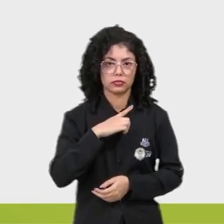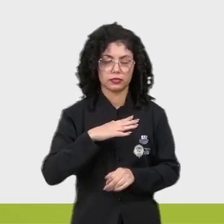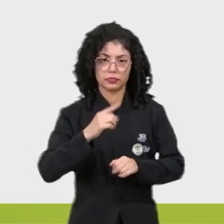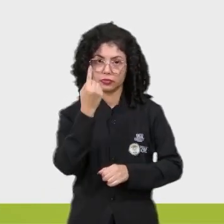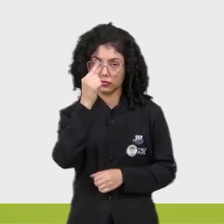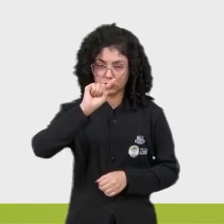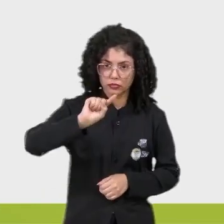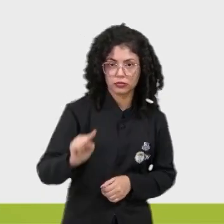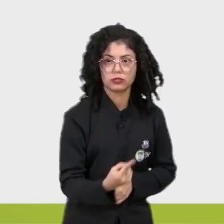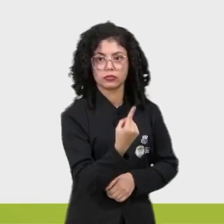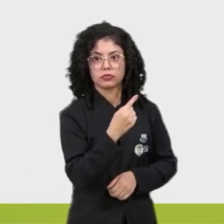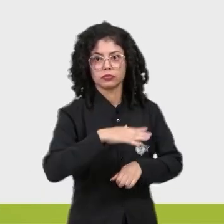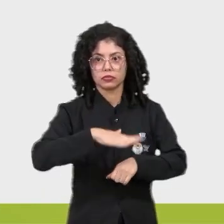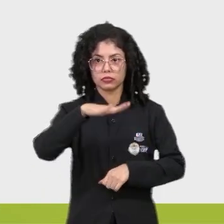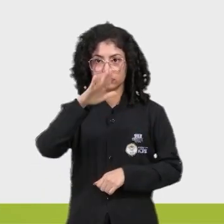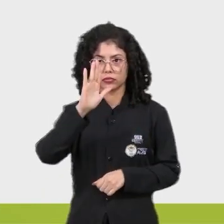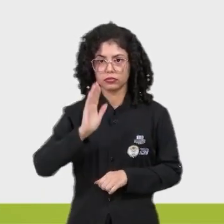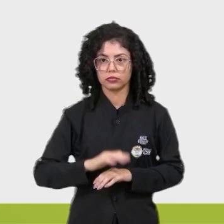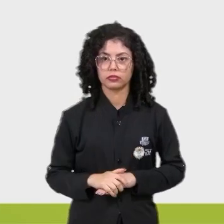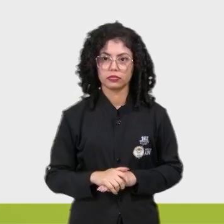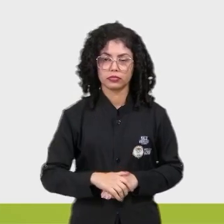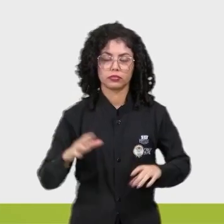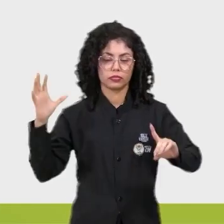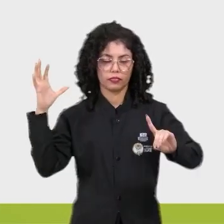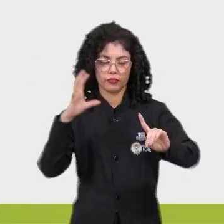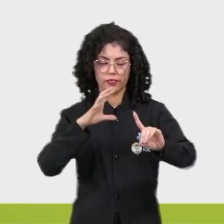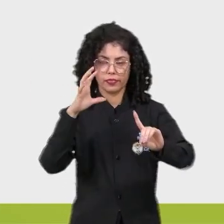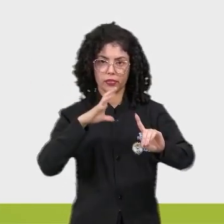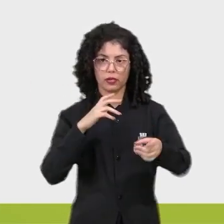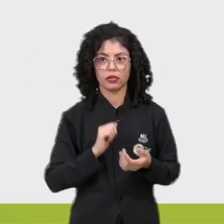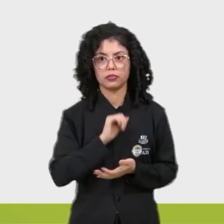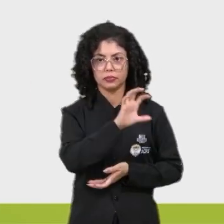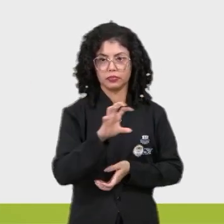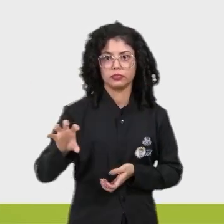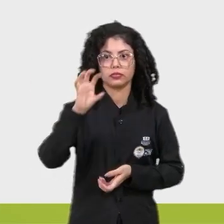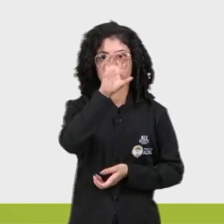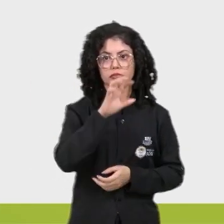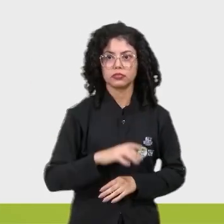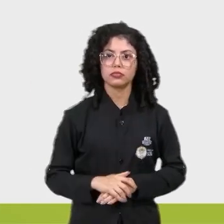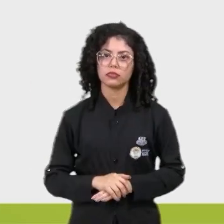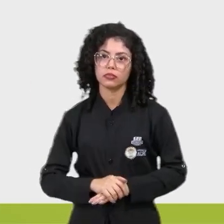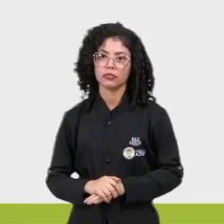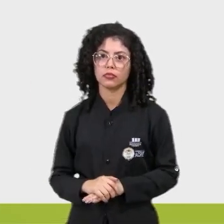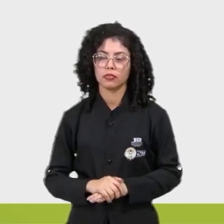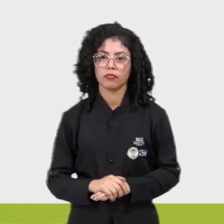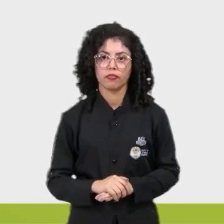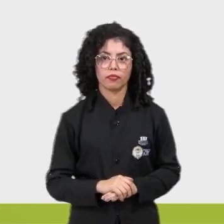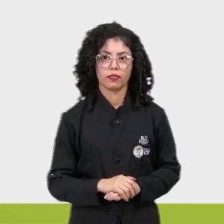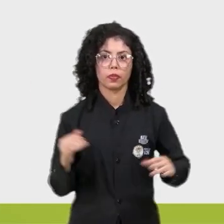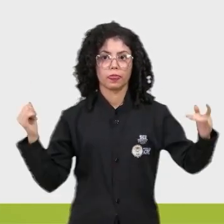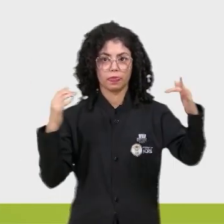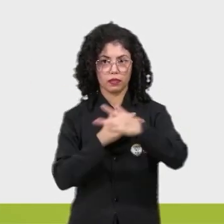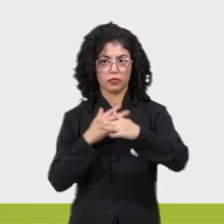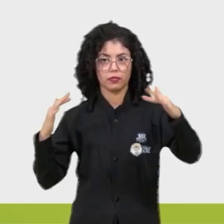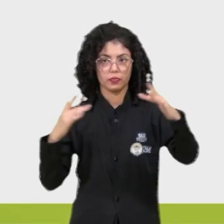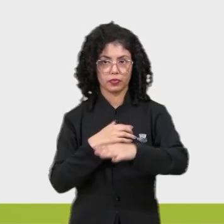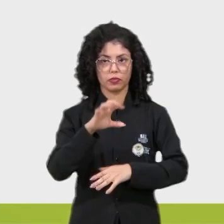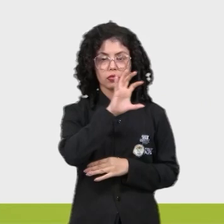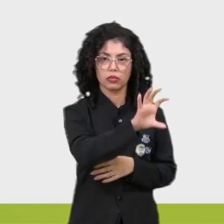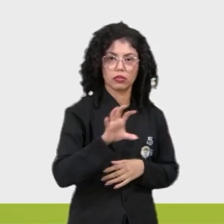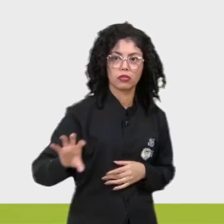1 milhão de habitantes, tá? E uma influência ali regional. Seguindo, nós temos os